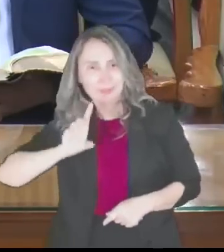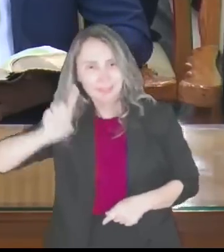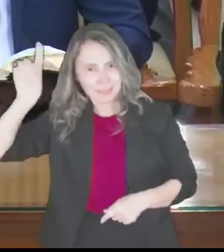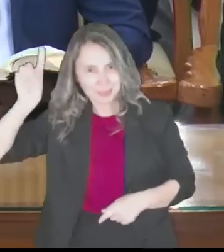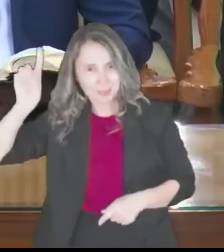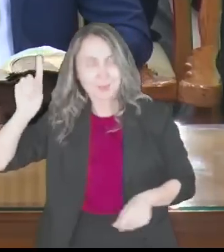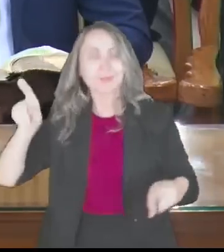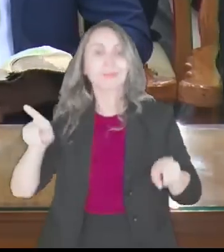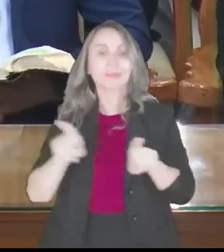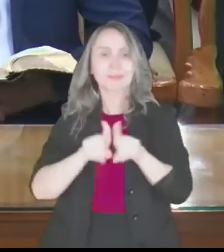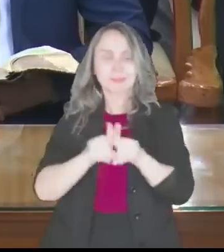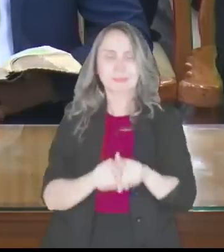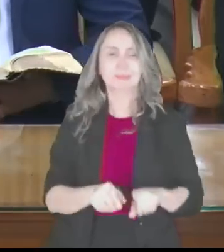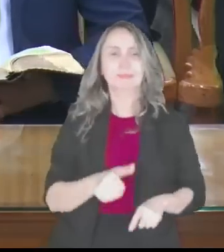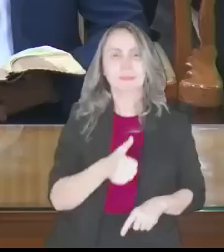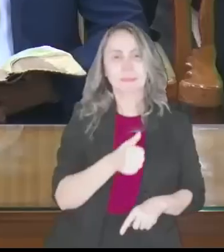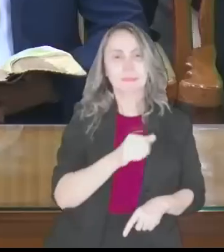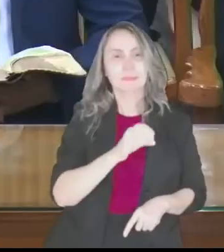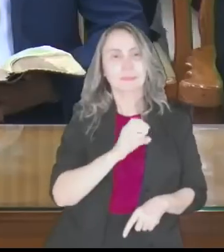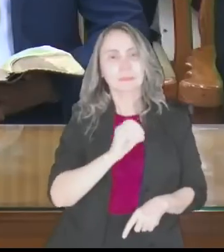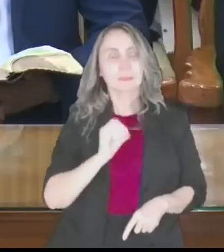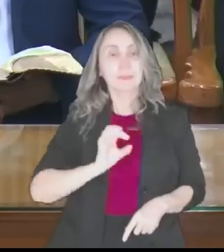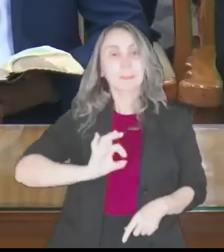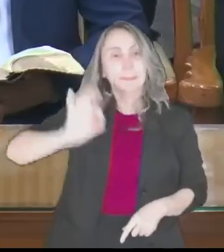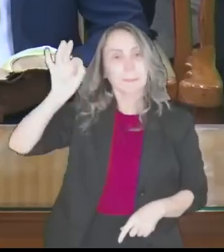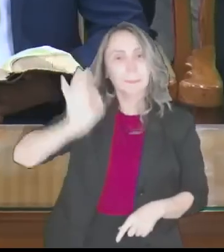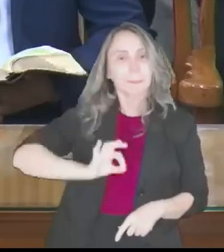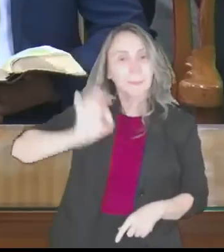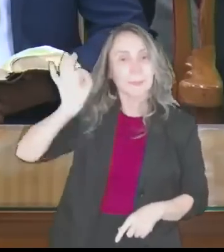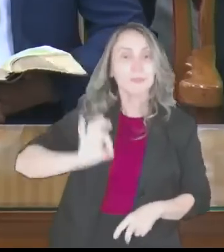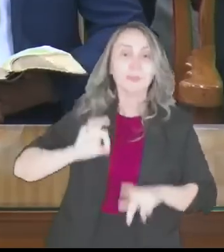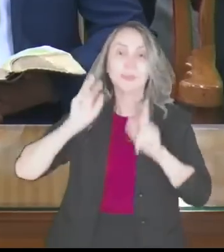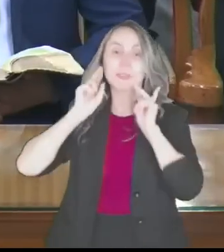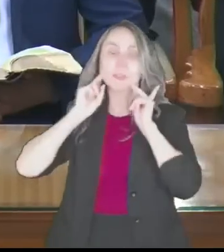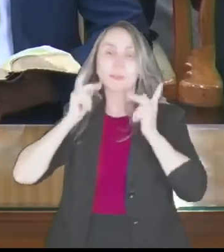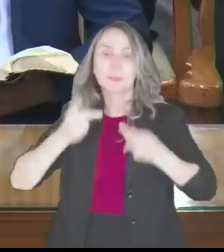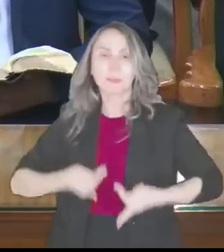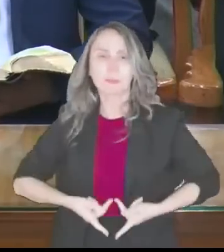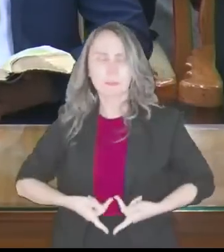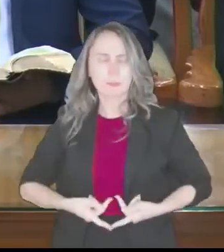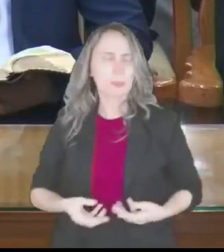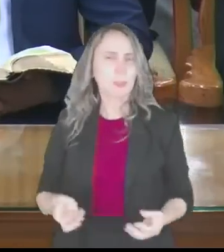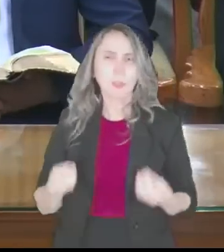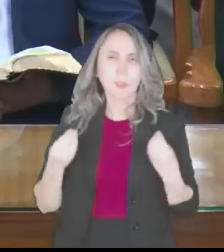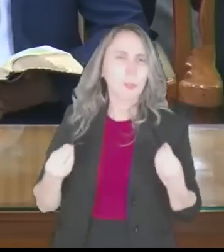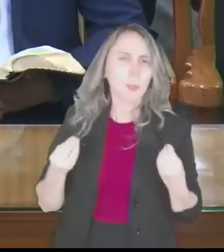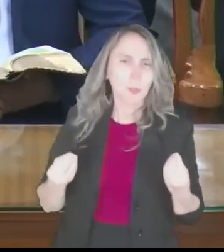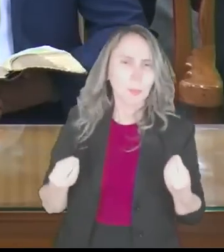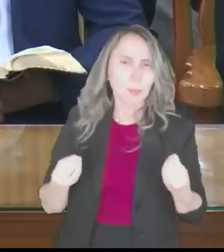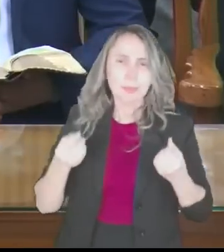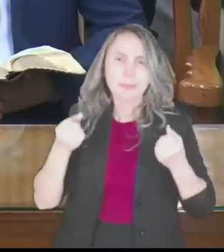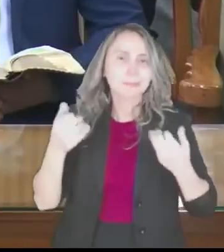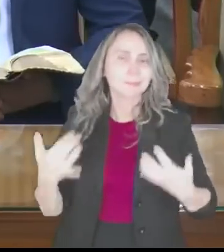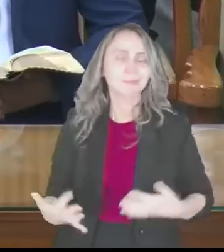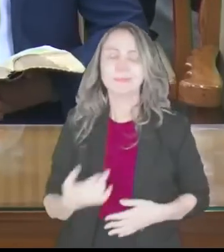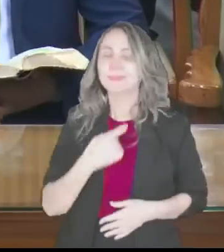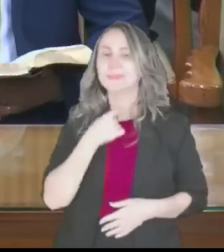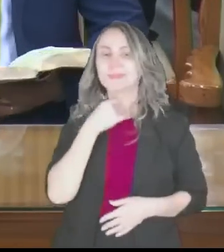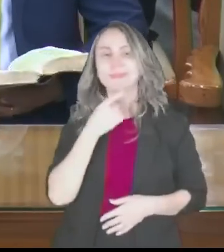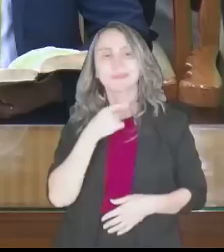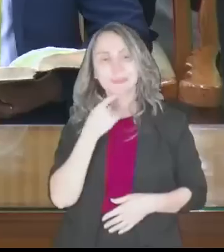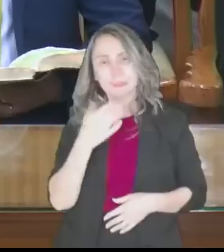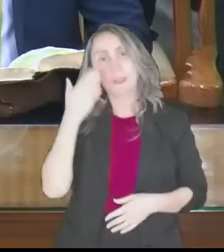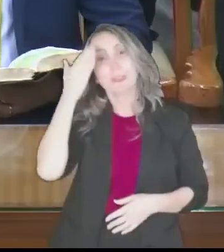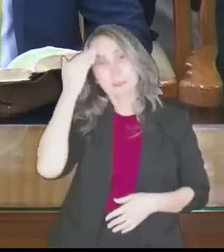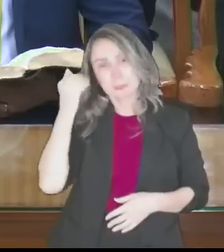um mistério. Como é que Jesus, quando veio à terra, era 100% Deus e 100% homem? Não há explicação humana. Sabemos que ele